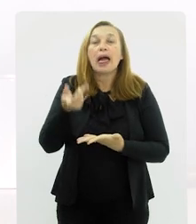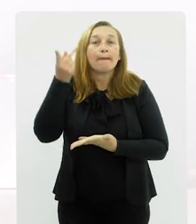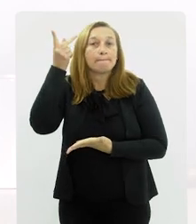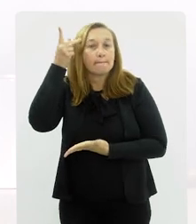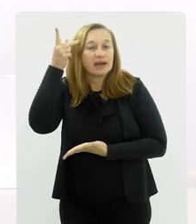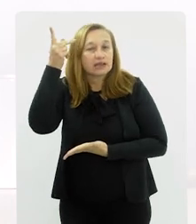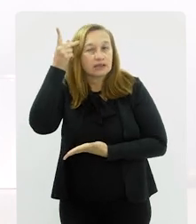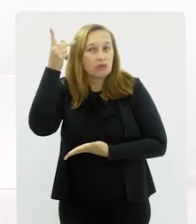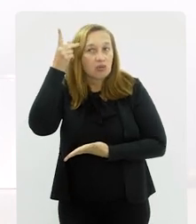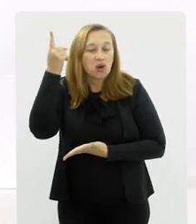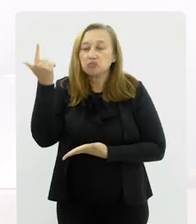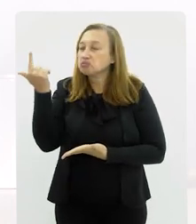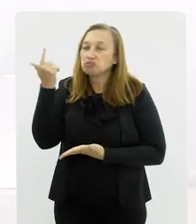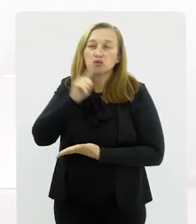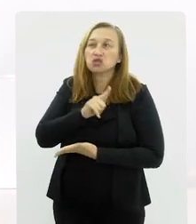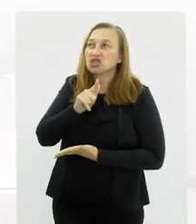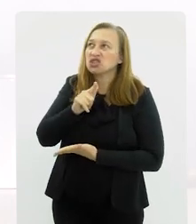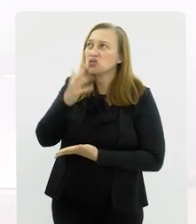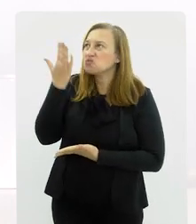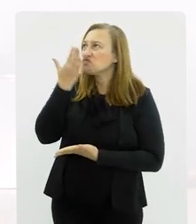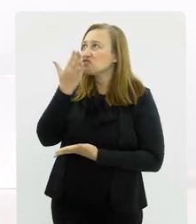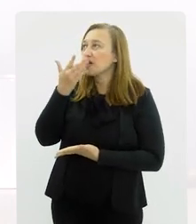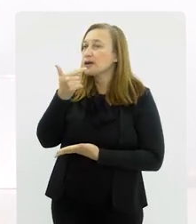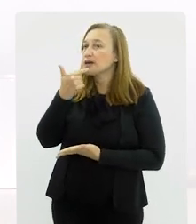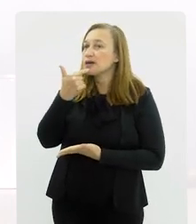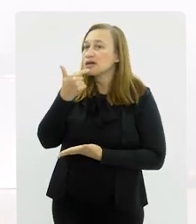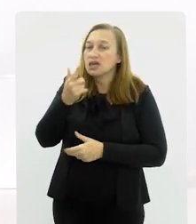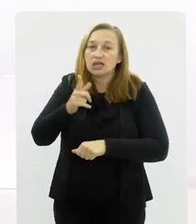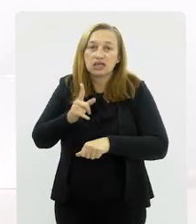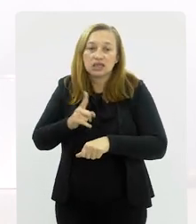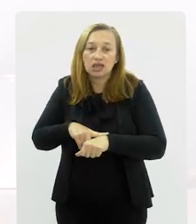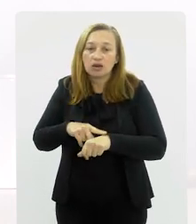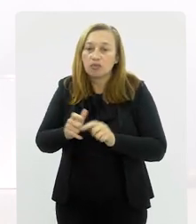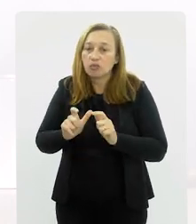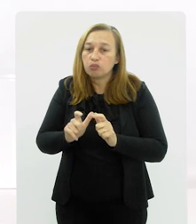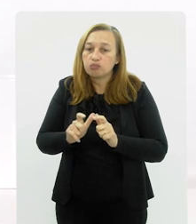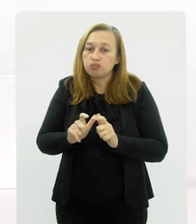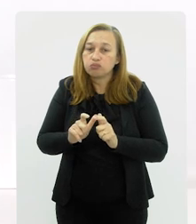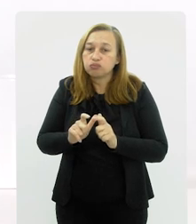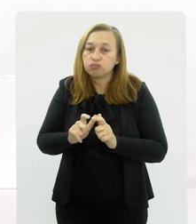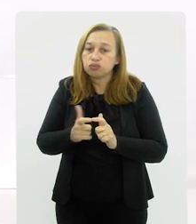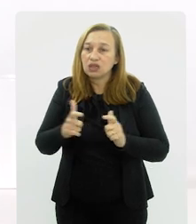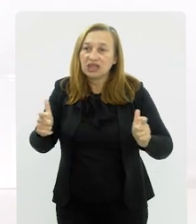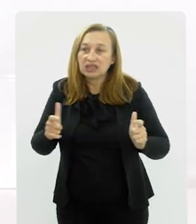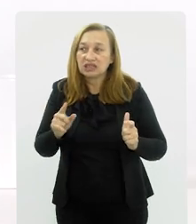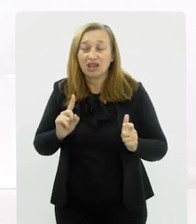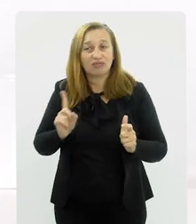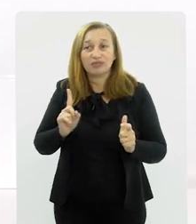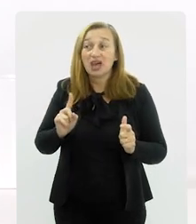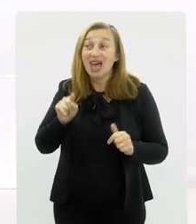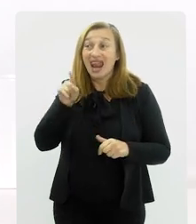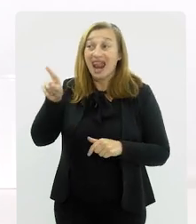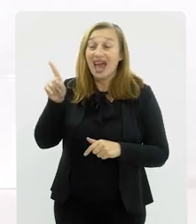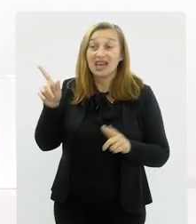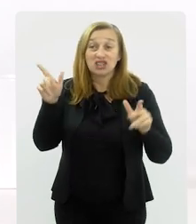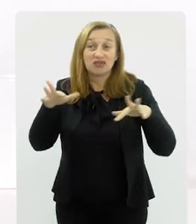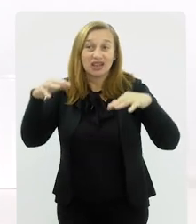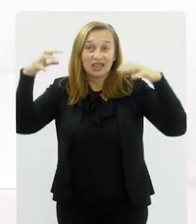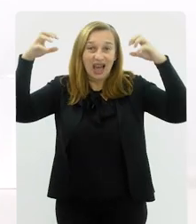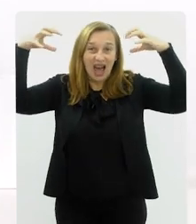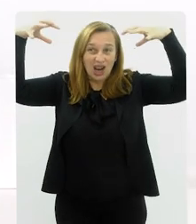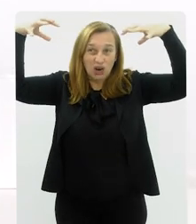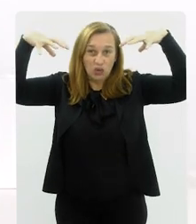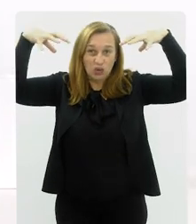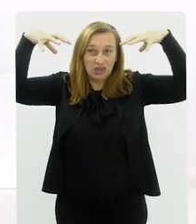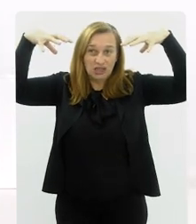São Paulo, eu não consigo ver isso a curto prazo de tempo lá em São Paulo, não. Porque lá é muito diferente, lá a luz ela é